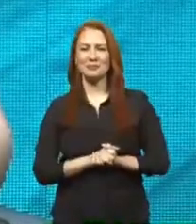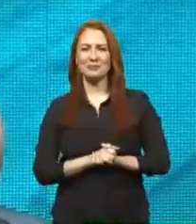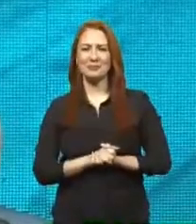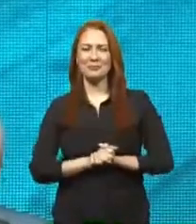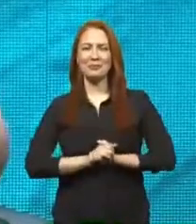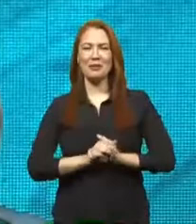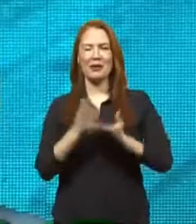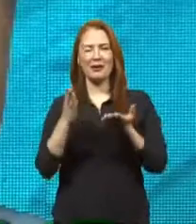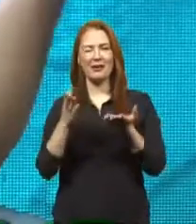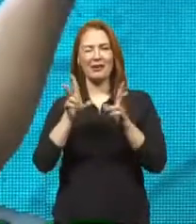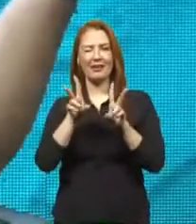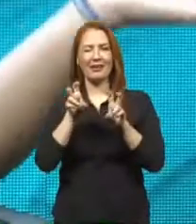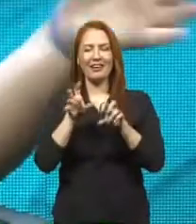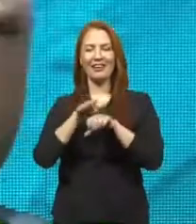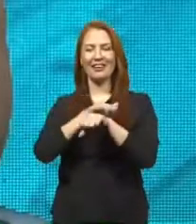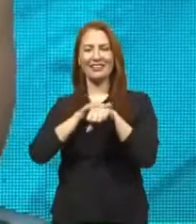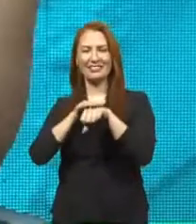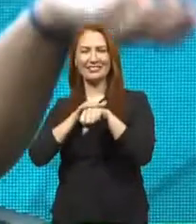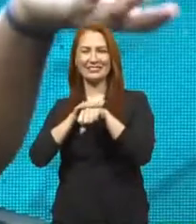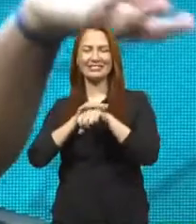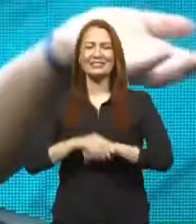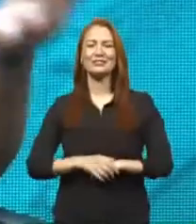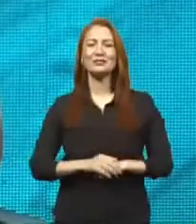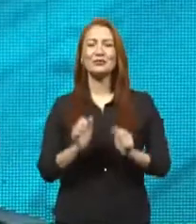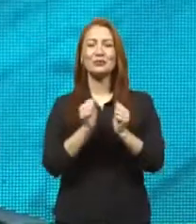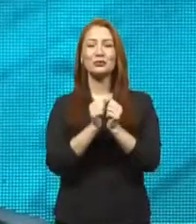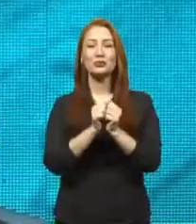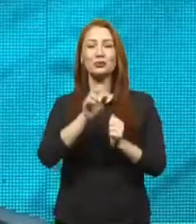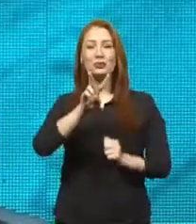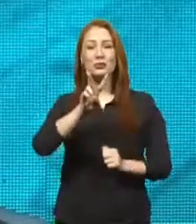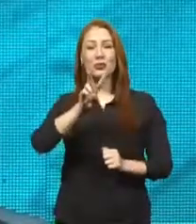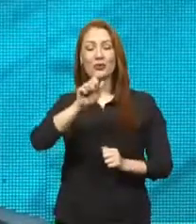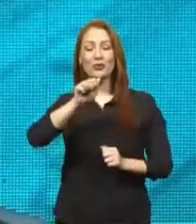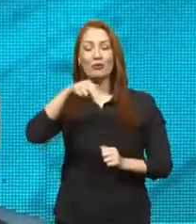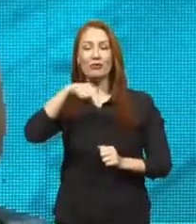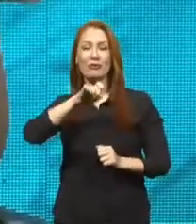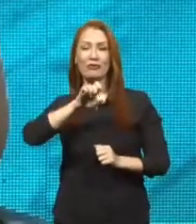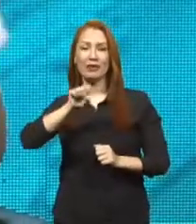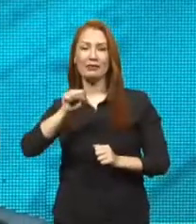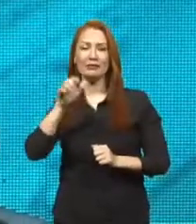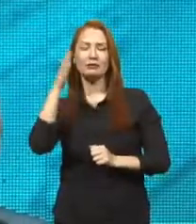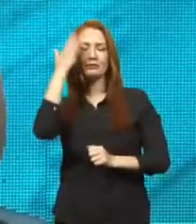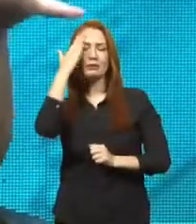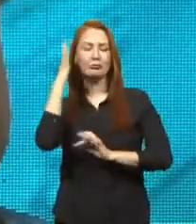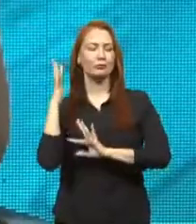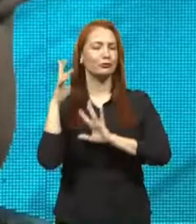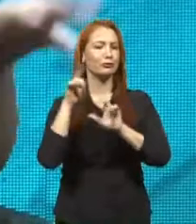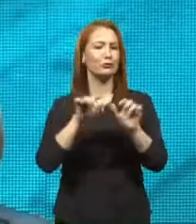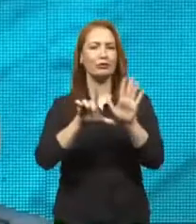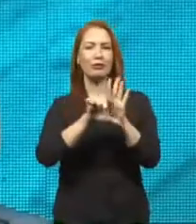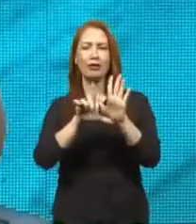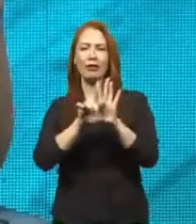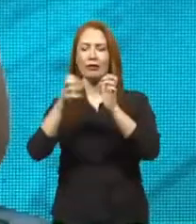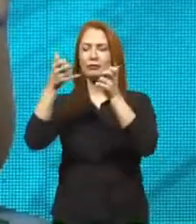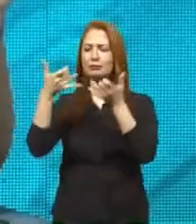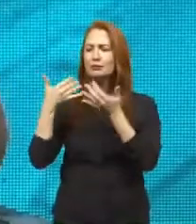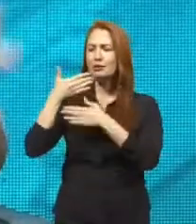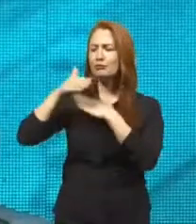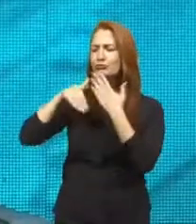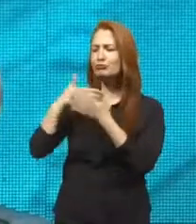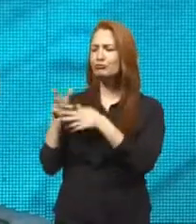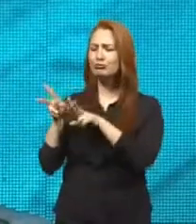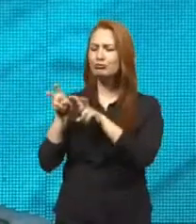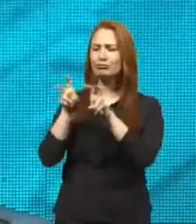conversa com a Vanessa Falcão, que sabe tudo da lei e vai nos explicar. Vanessa, que lei é essa? Para quem que é? O que que funciona?